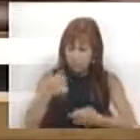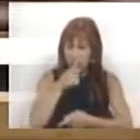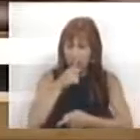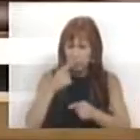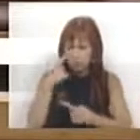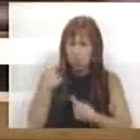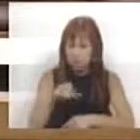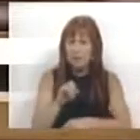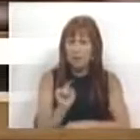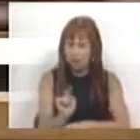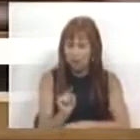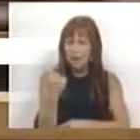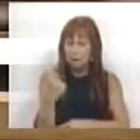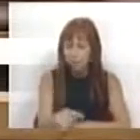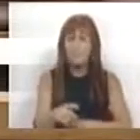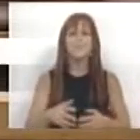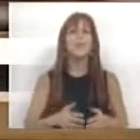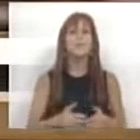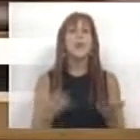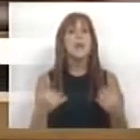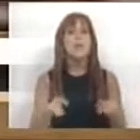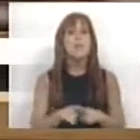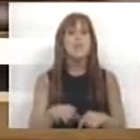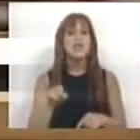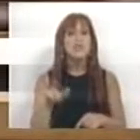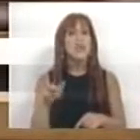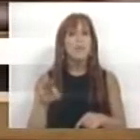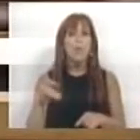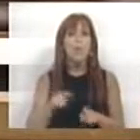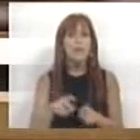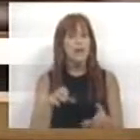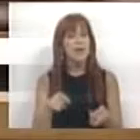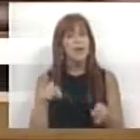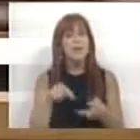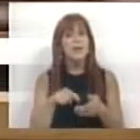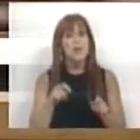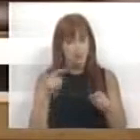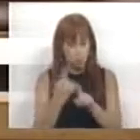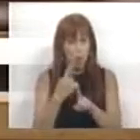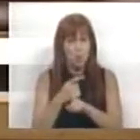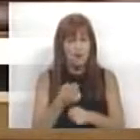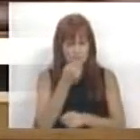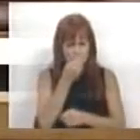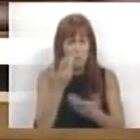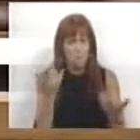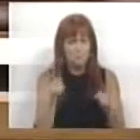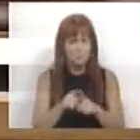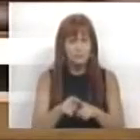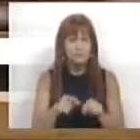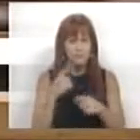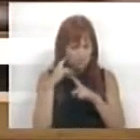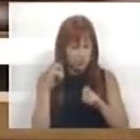a existência de glifosato. Mas o glifosato também marca presença nos produtos de consumo. Tem